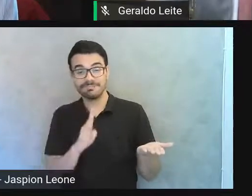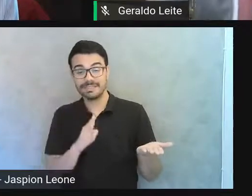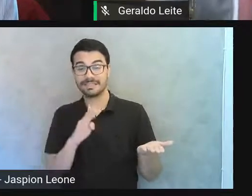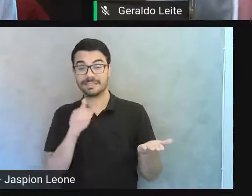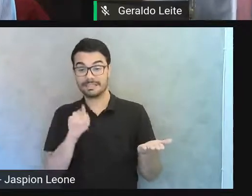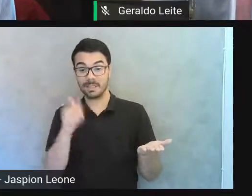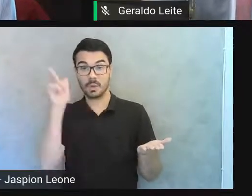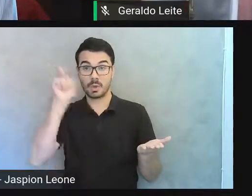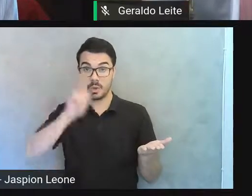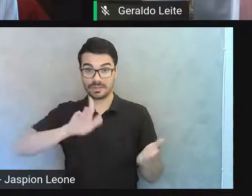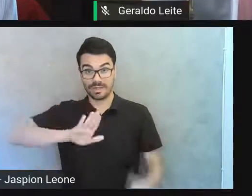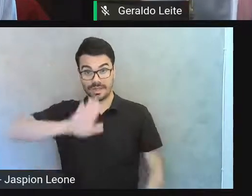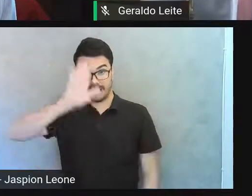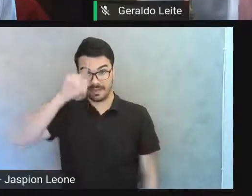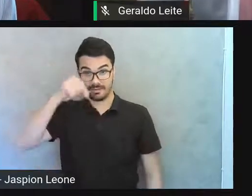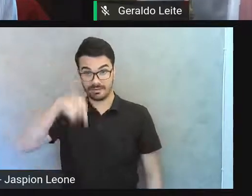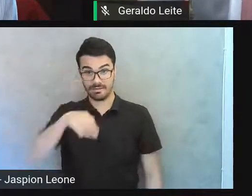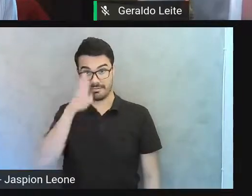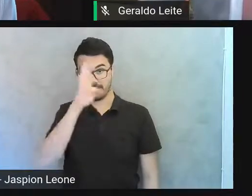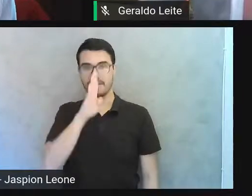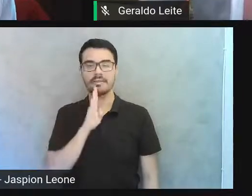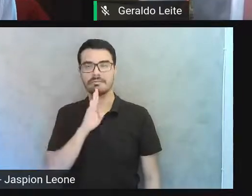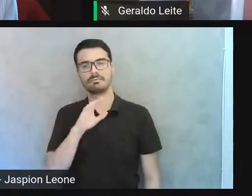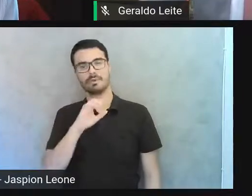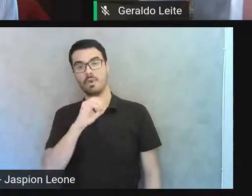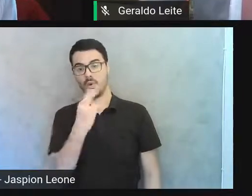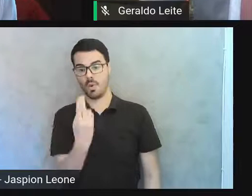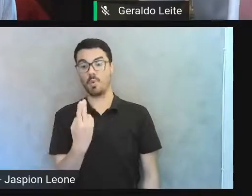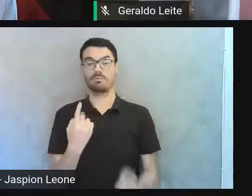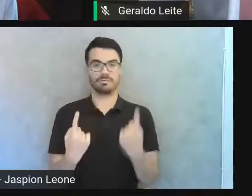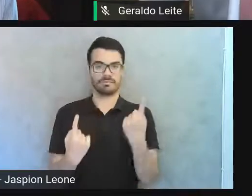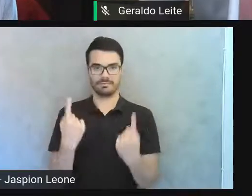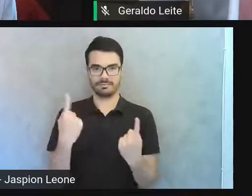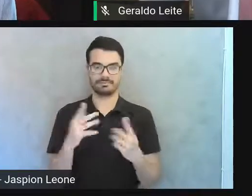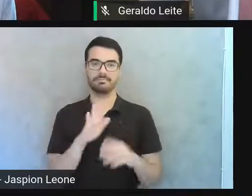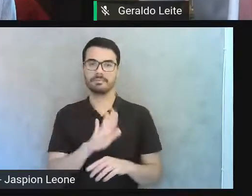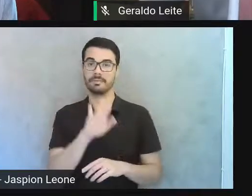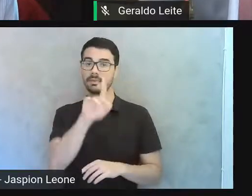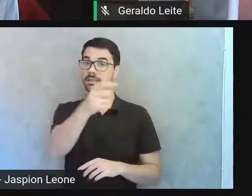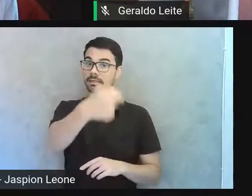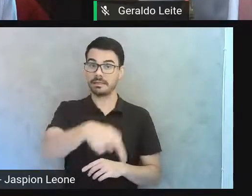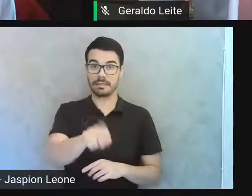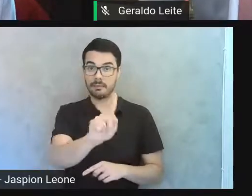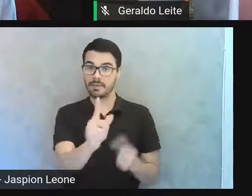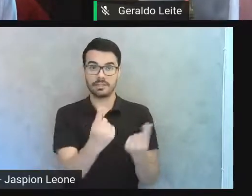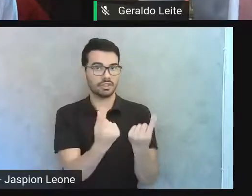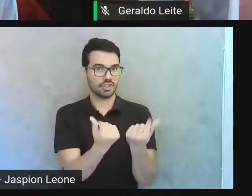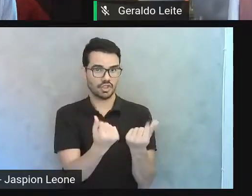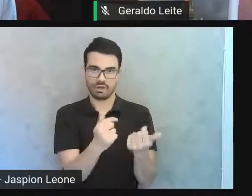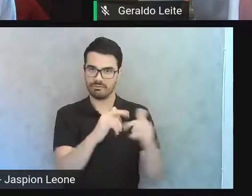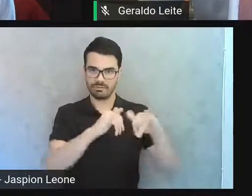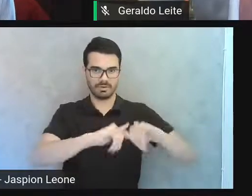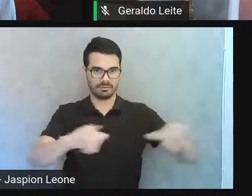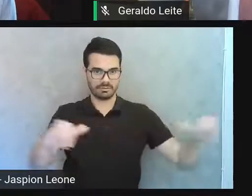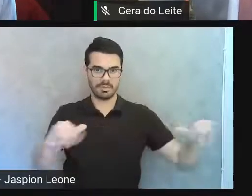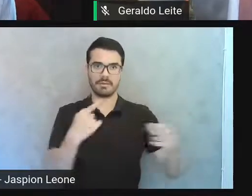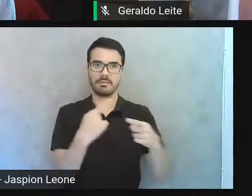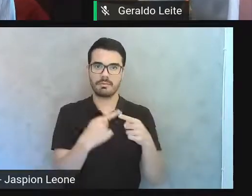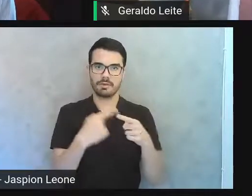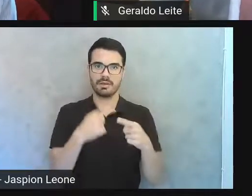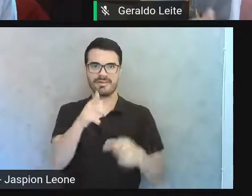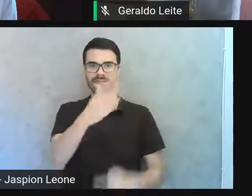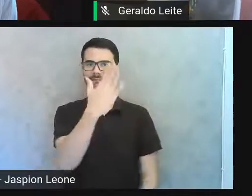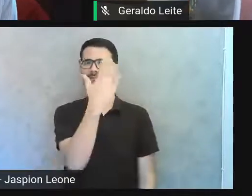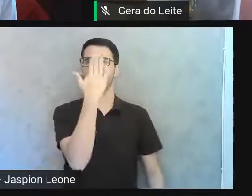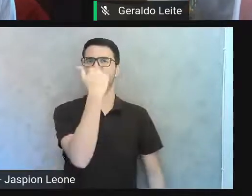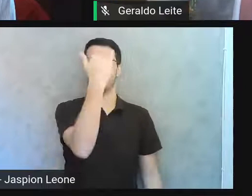ser eleito no Brasil, né, ou você é um candidato que não precisa de dinheiro para fazer campanha, porque você é uma